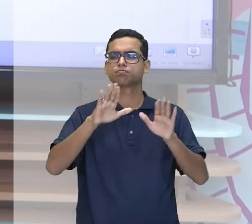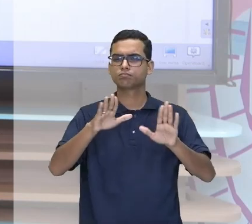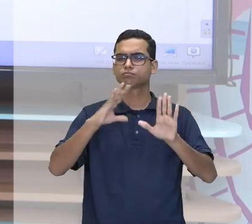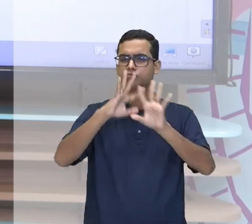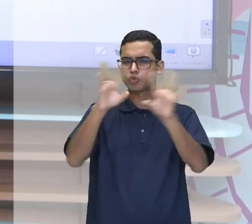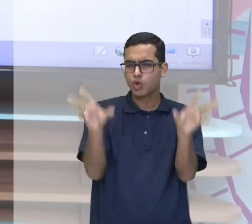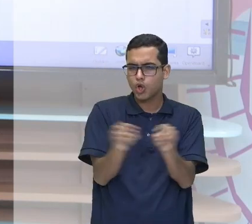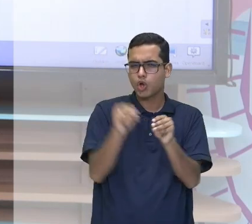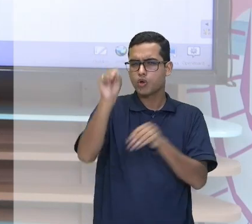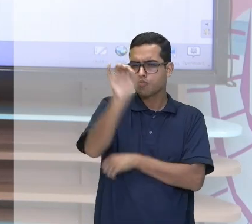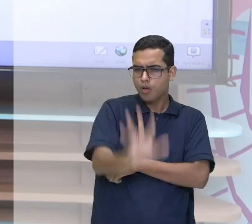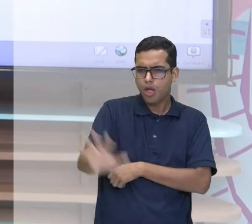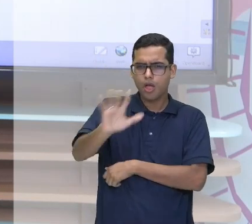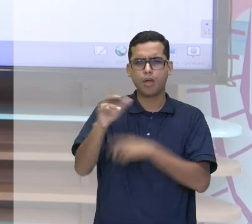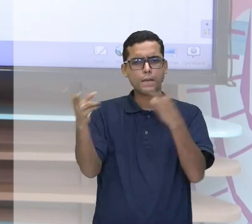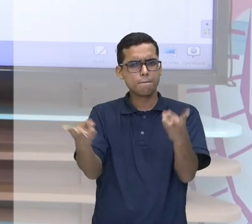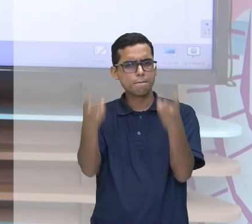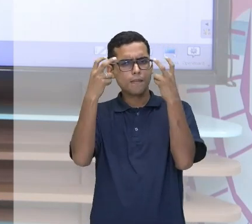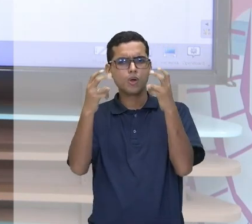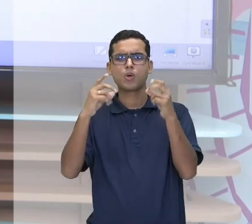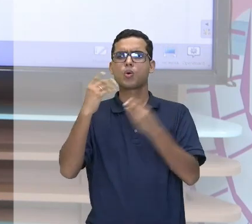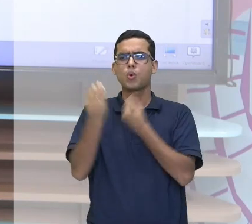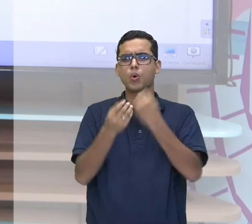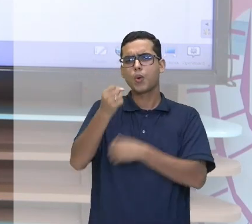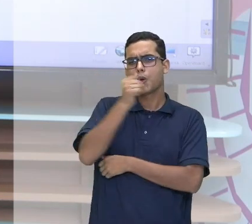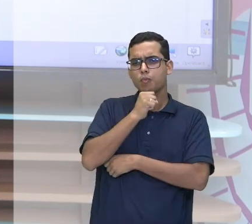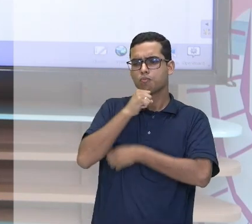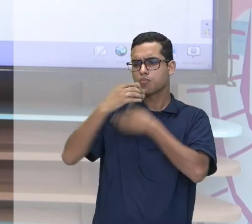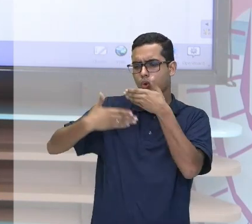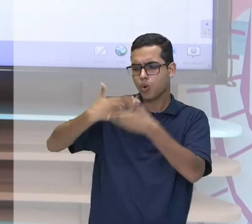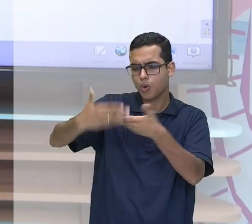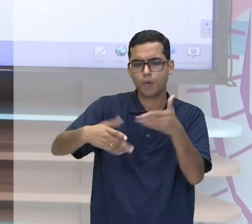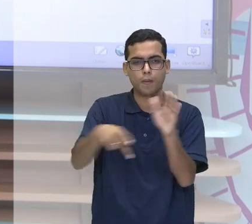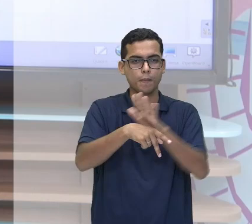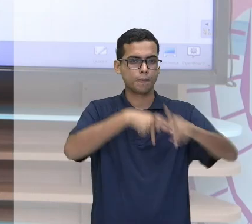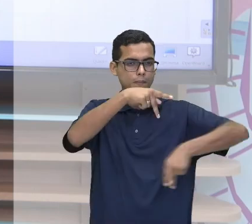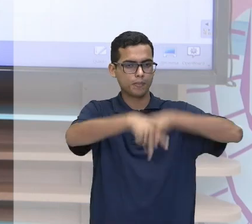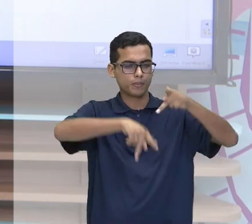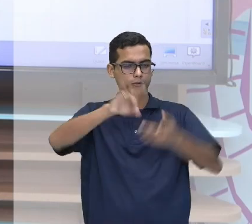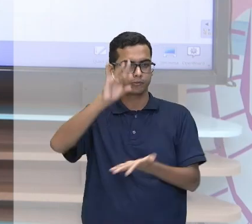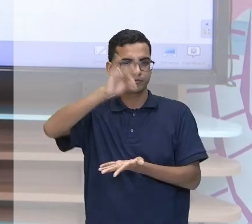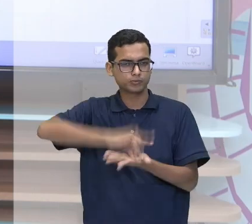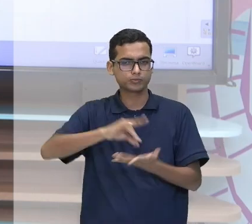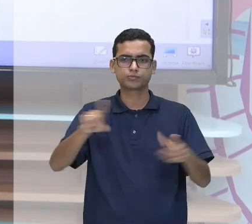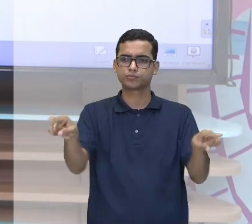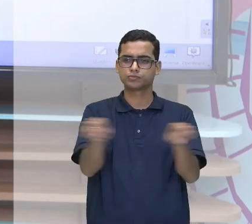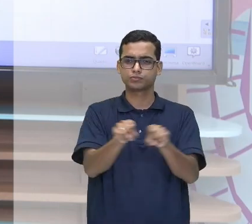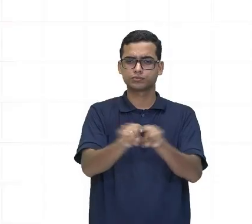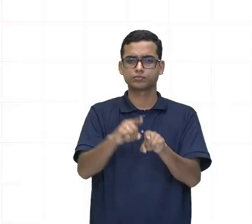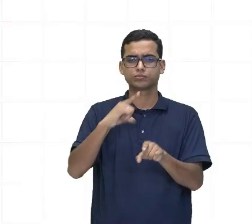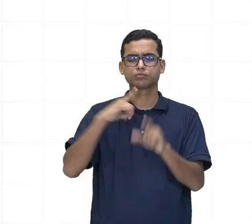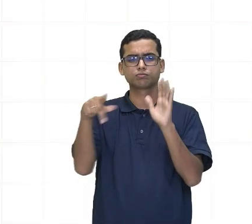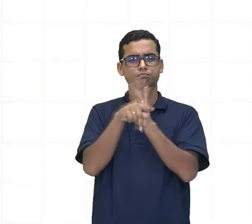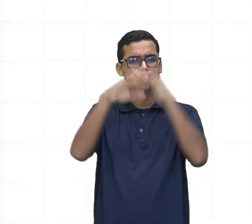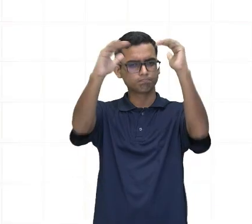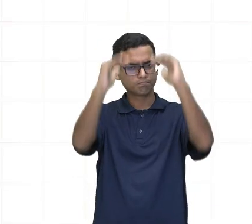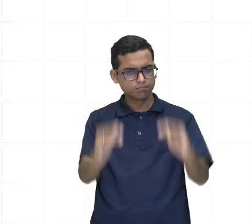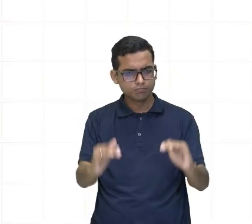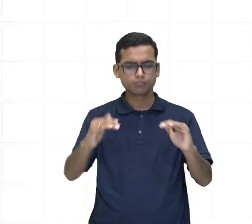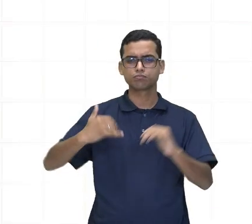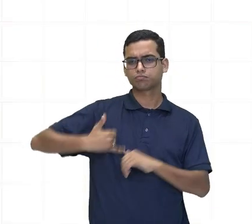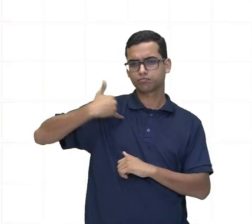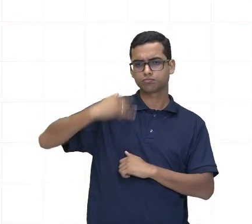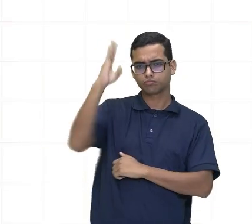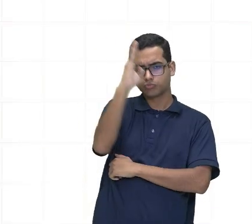gente vem percebendo esse envelhecimento na população. E aí nós temos também que a pirâmide etária do Brasil,